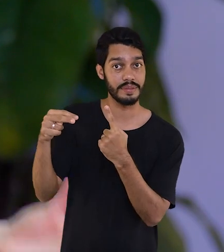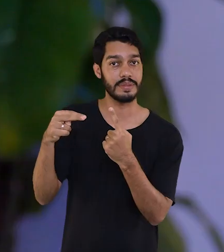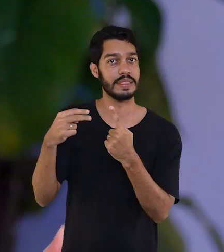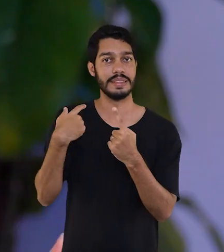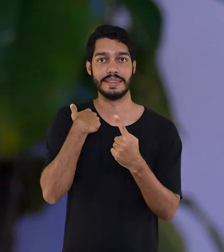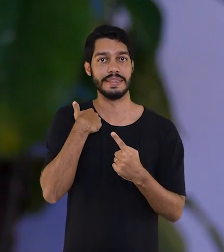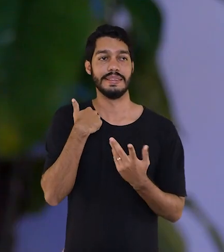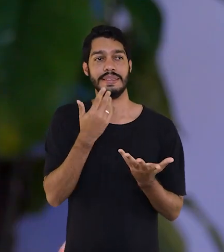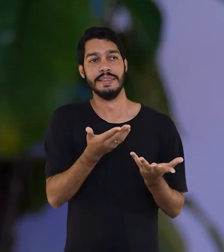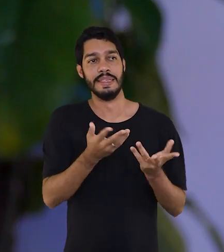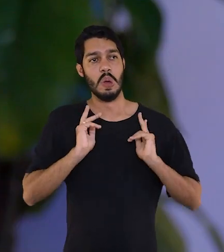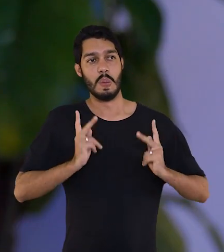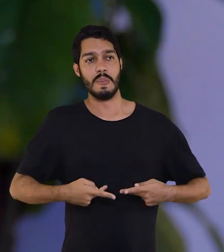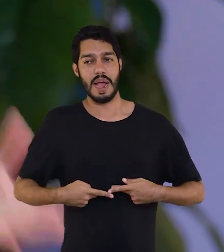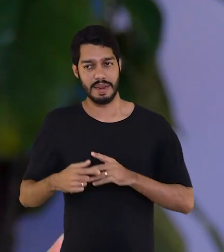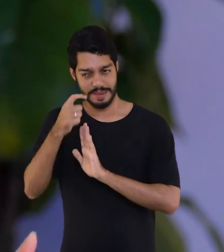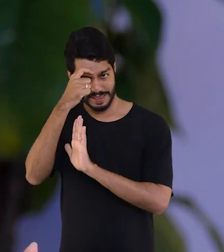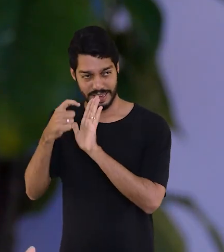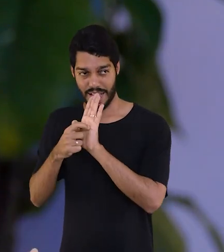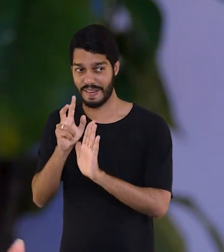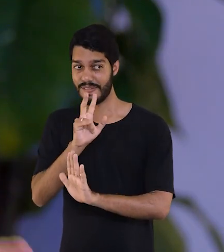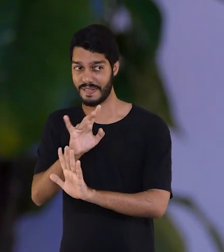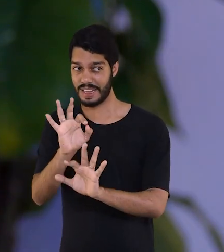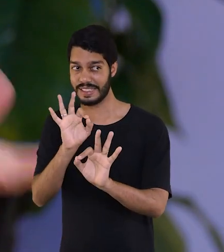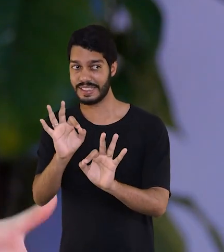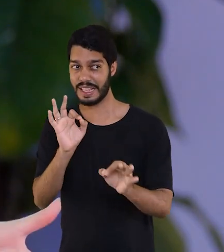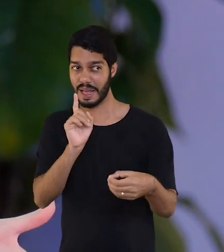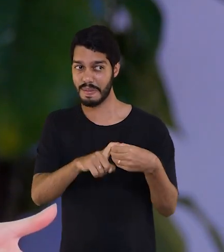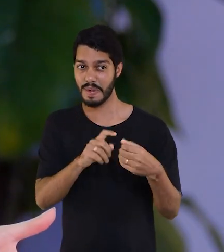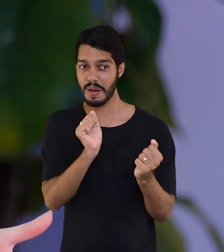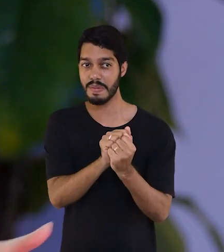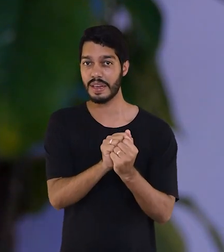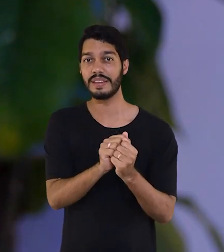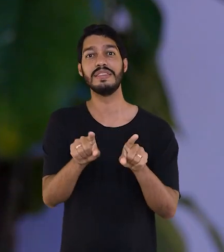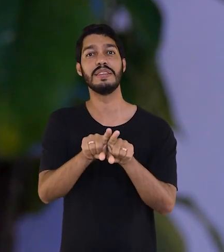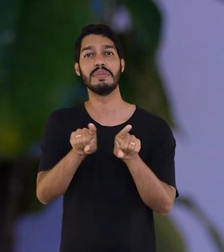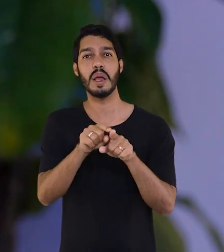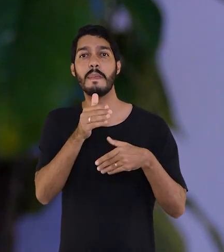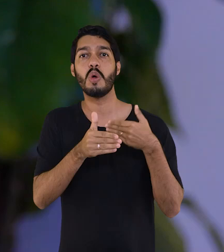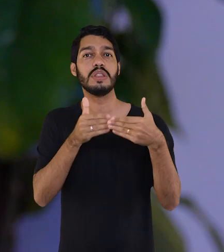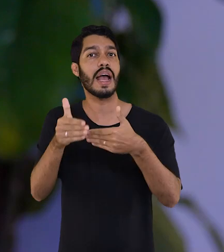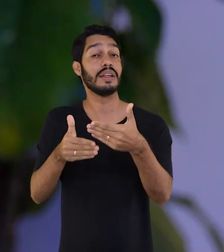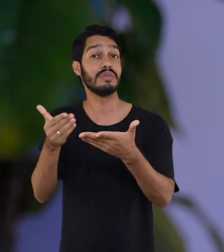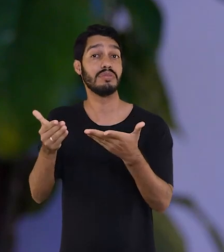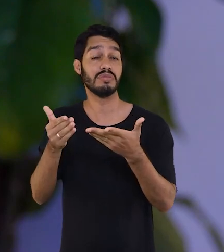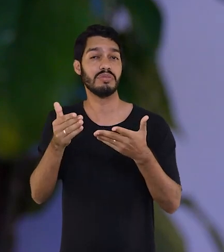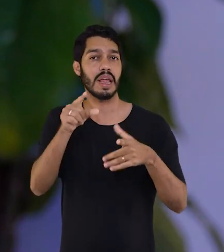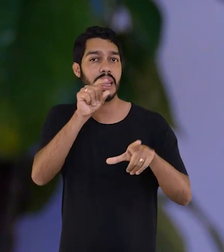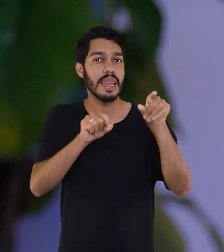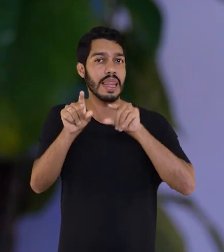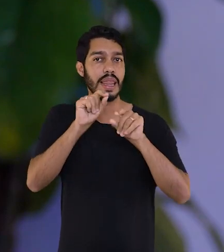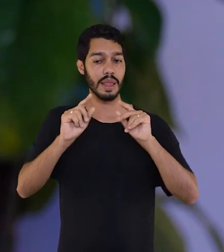não vejo a inteligência artificial substituindo o ser humano. Não deveria. Até o próprio processo seletivo é algo